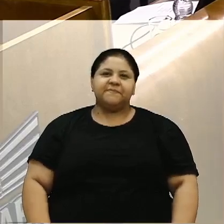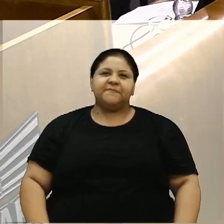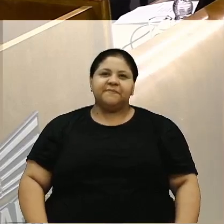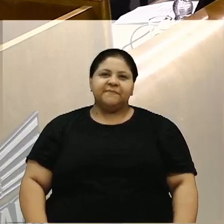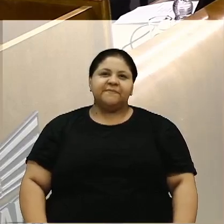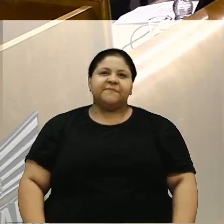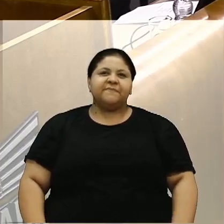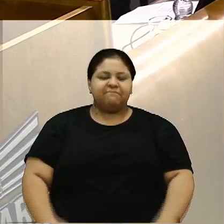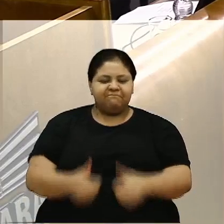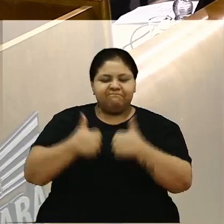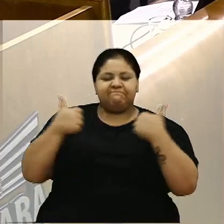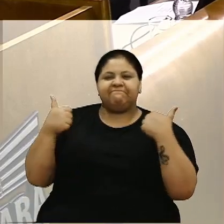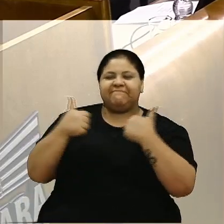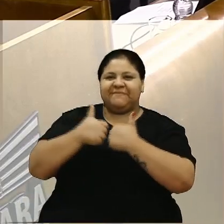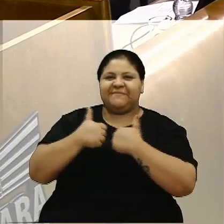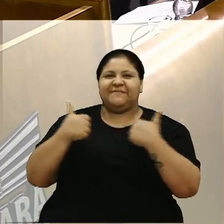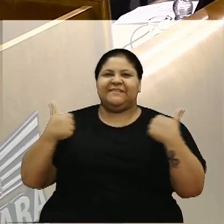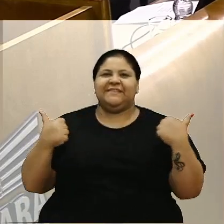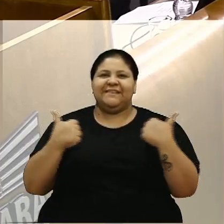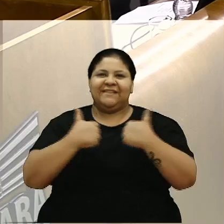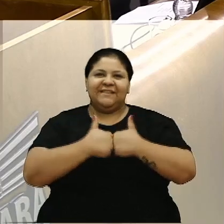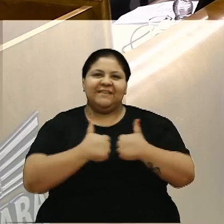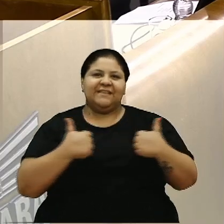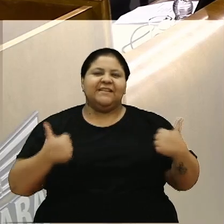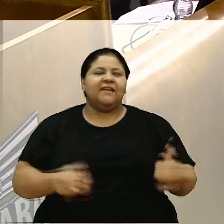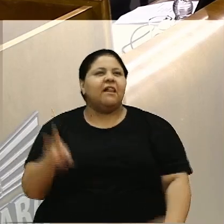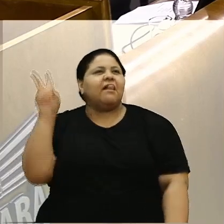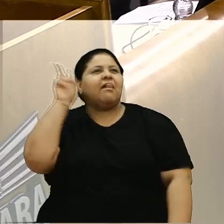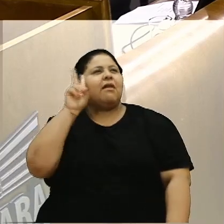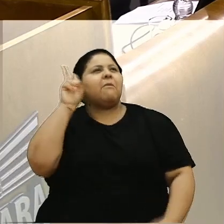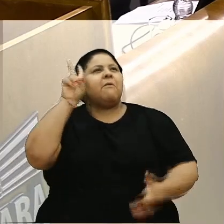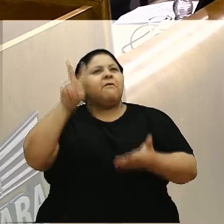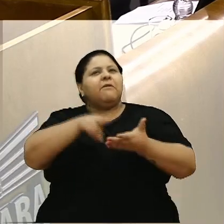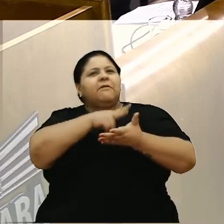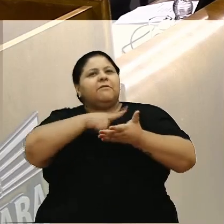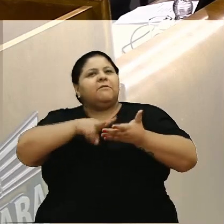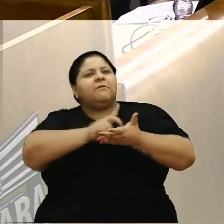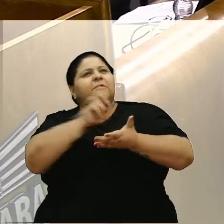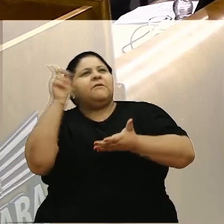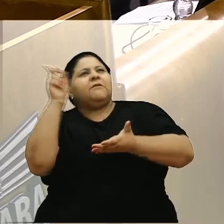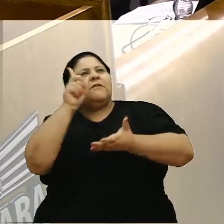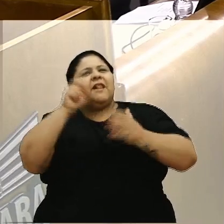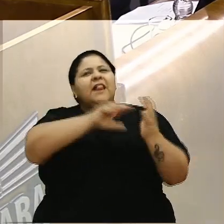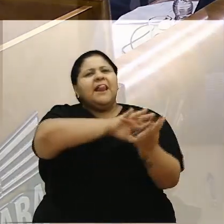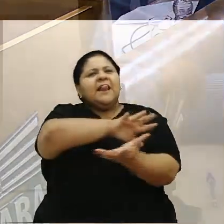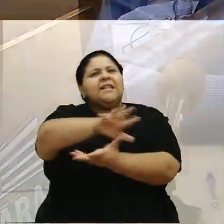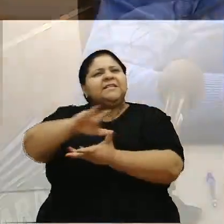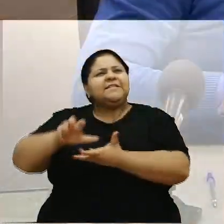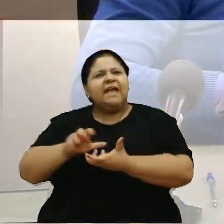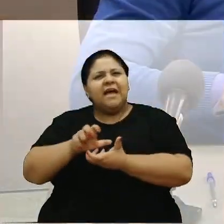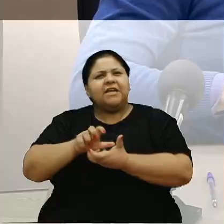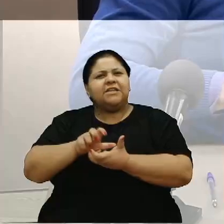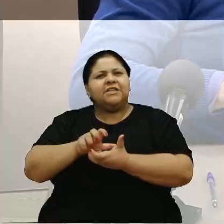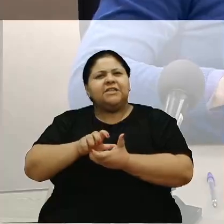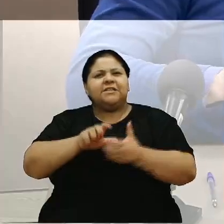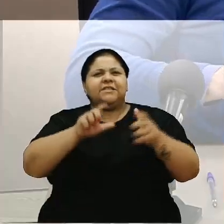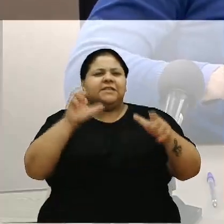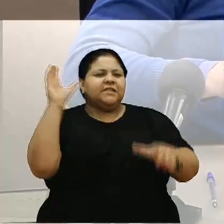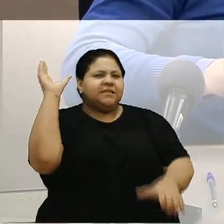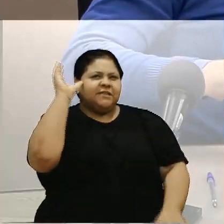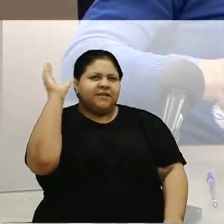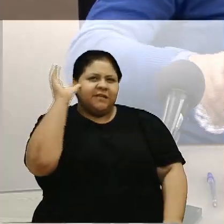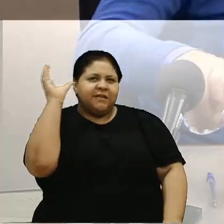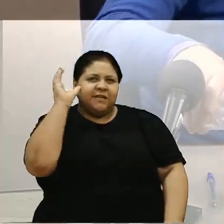Chora, cordiona, lembra os bailes lá da terra do Cadore, na costa